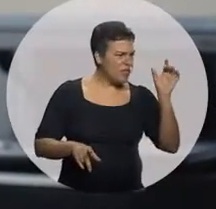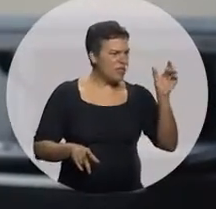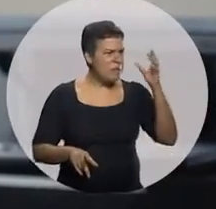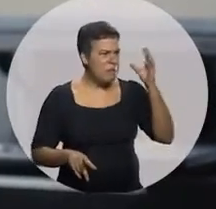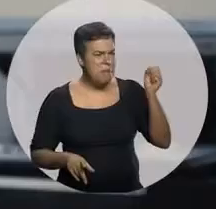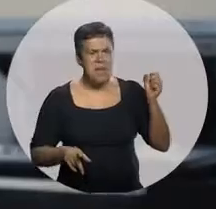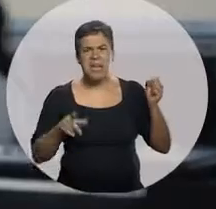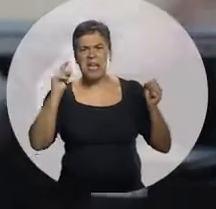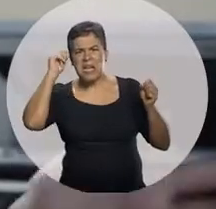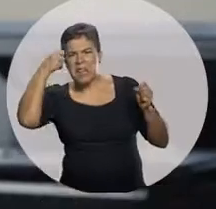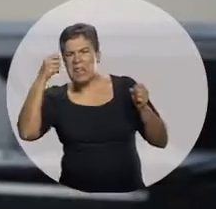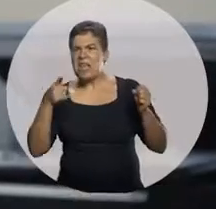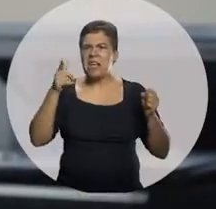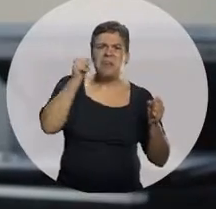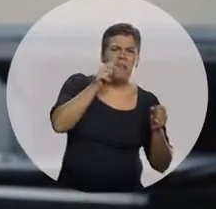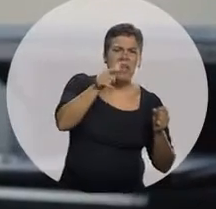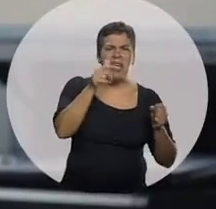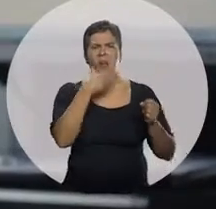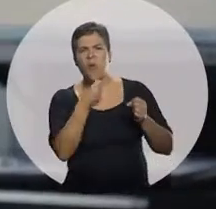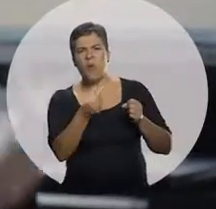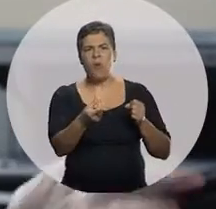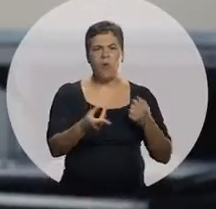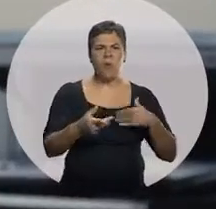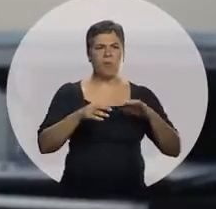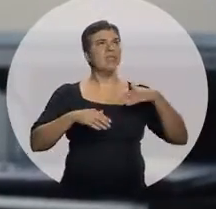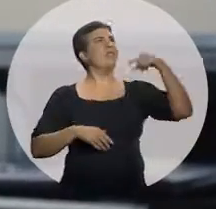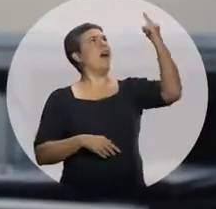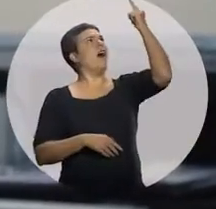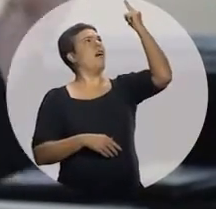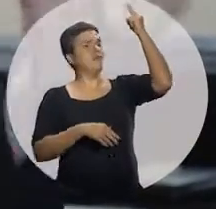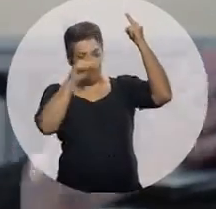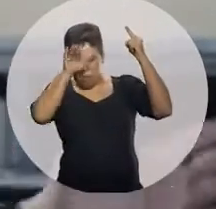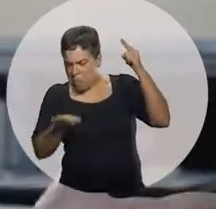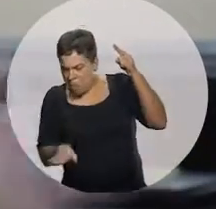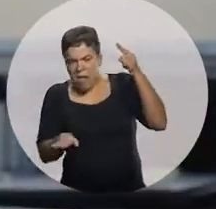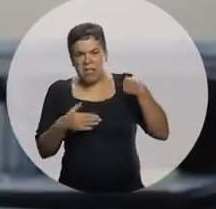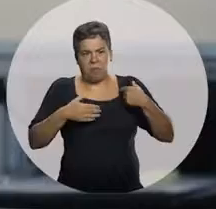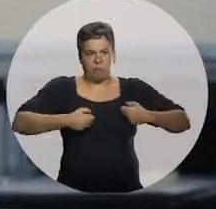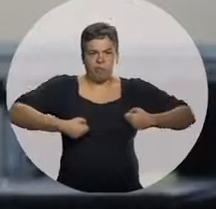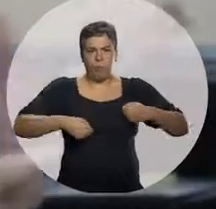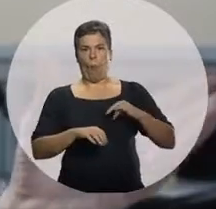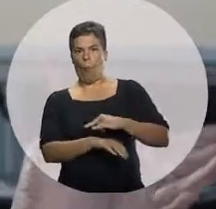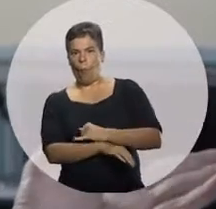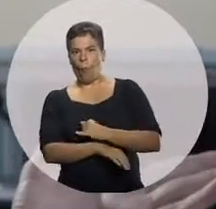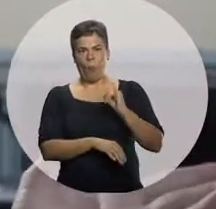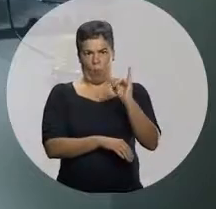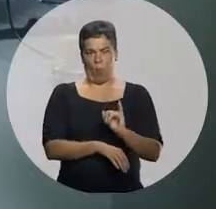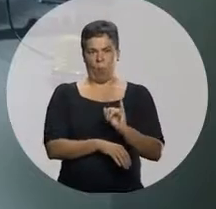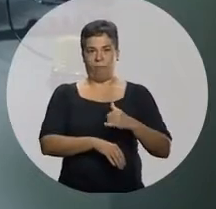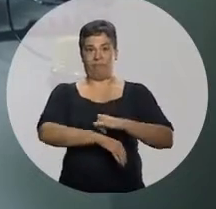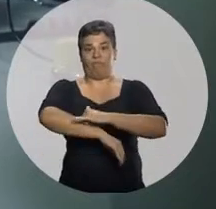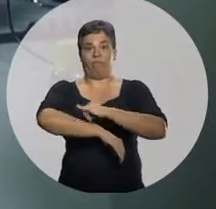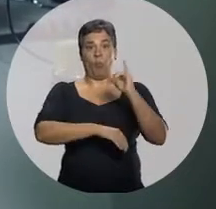pessoas brancas, você vê pessoas negras, você vê mulheres, você vê homens, você vê pessoas altas, baixas, gordas,